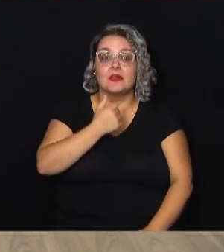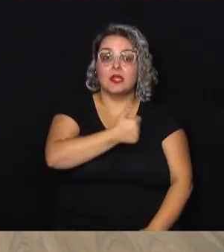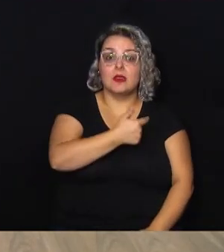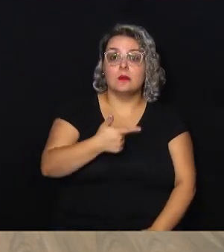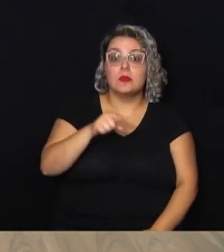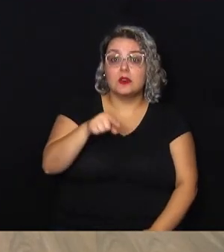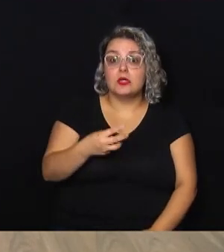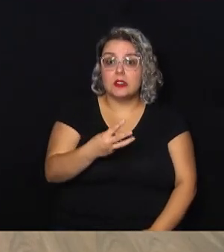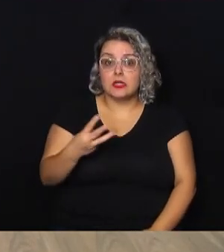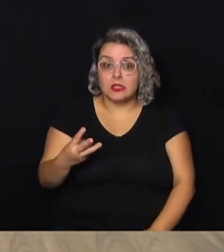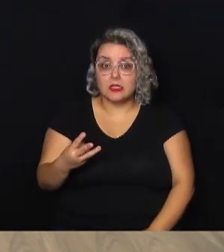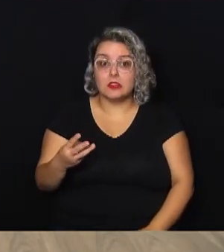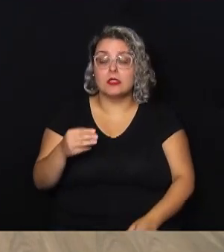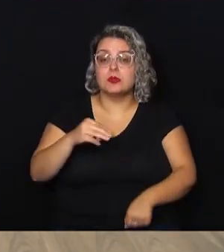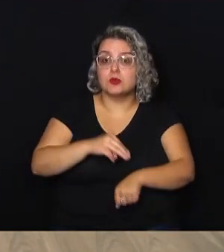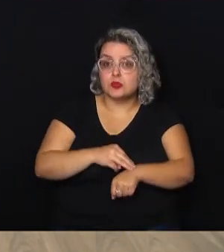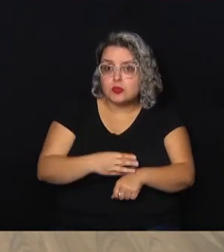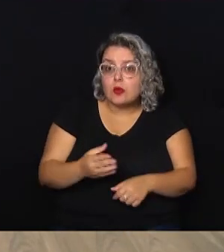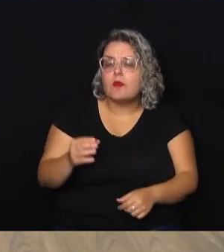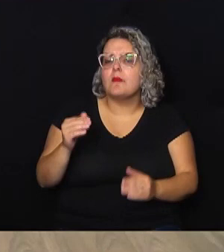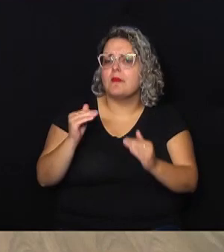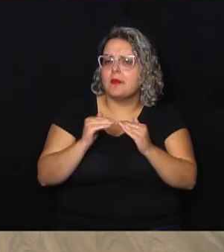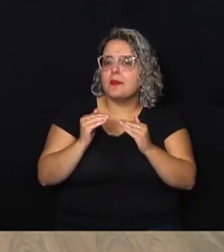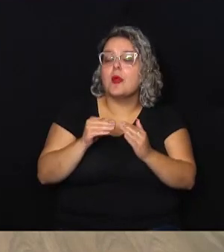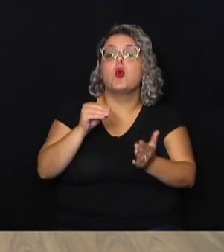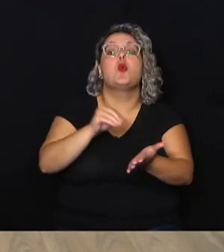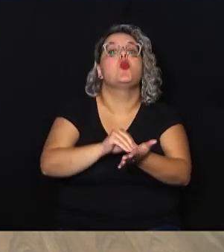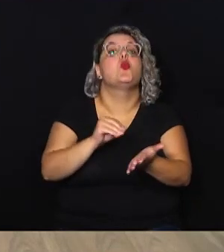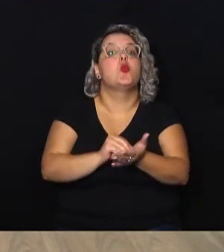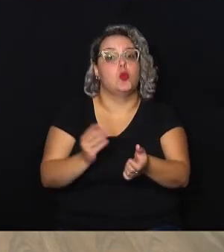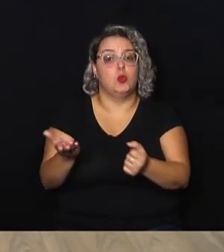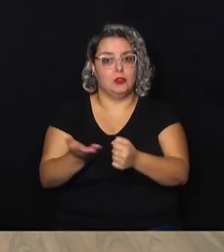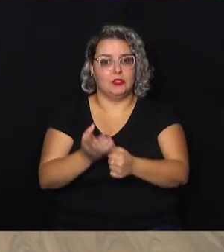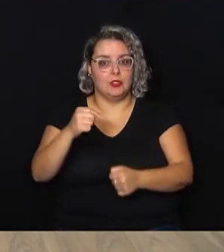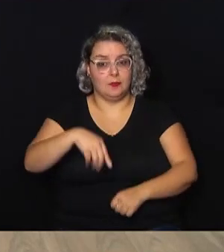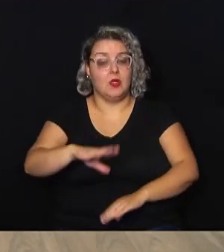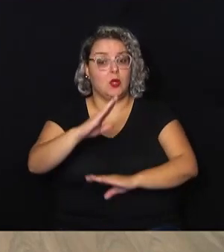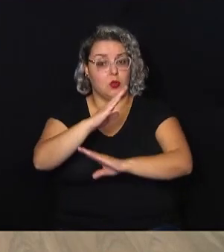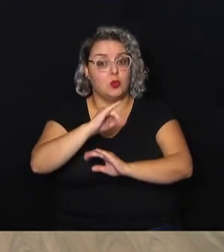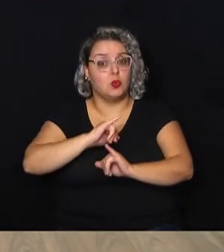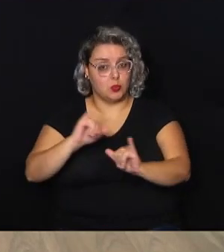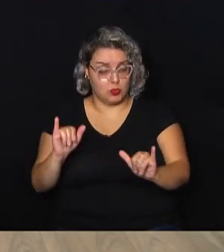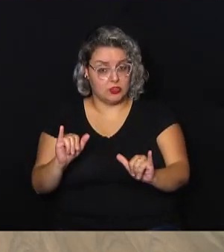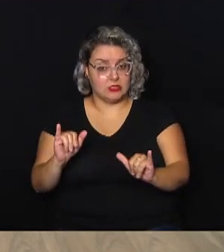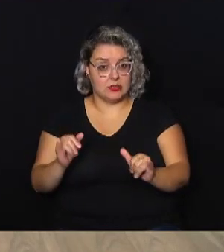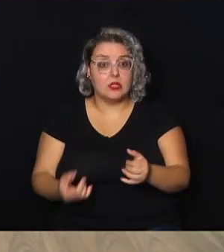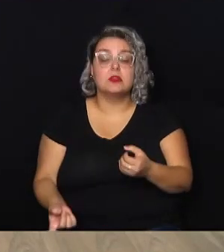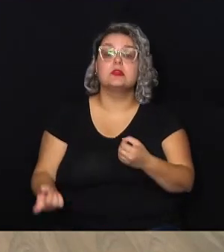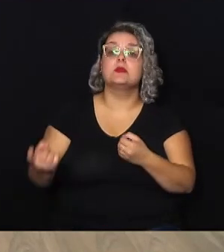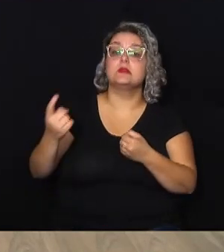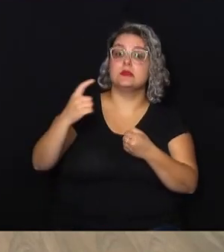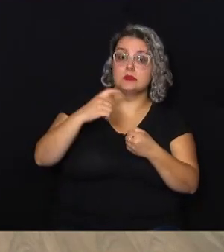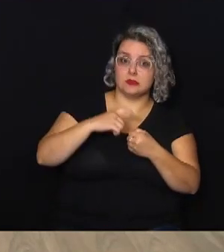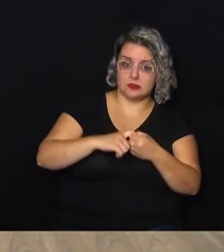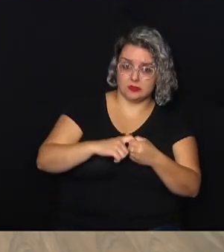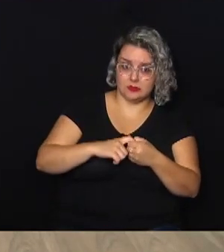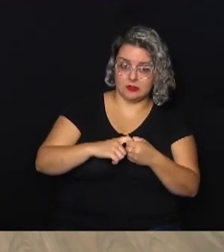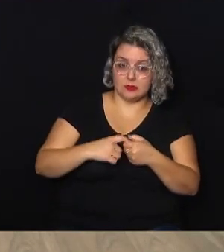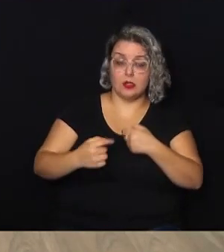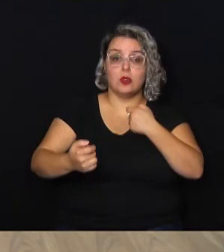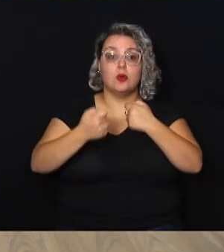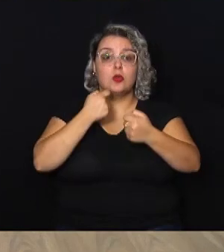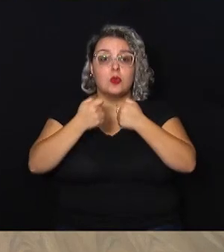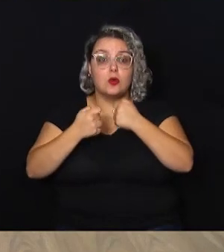33 minutos, vamos fazer o seguinte, último intervalo aqui no nosso Câmara Notícia e na volta eu vou entrevistar